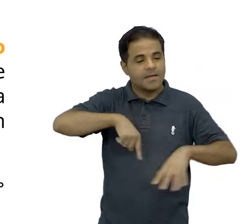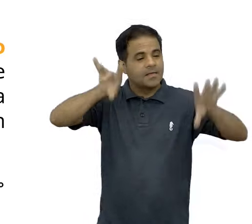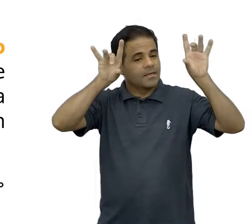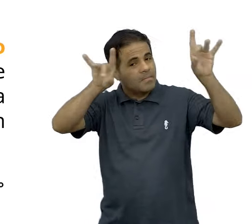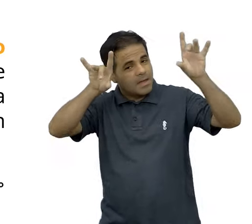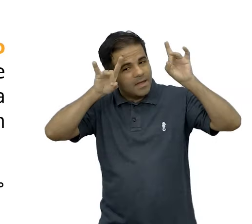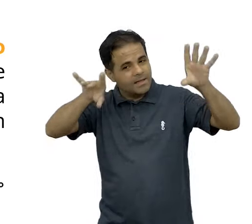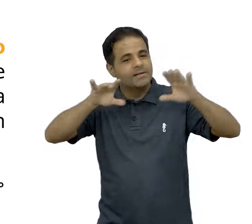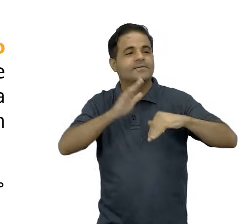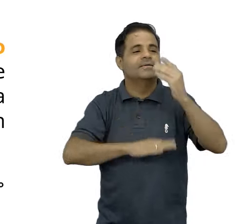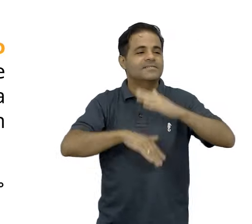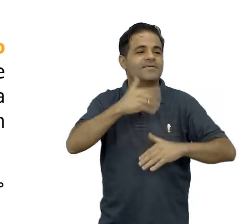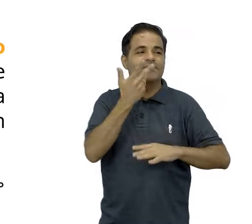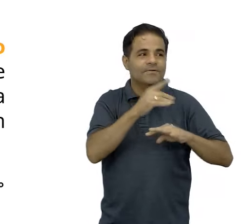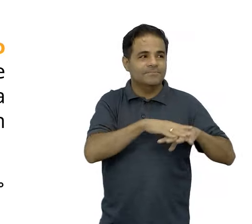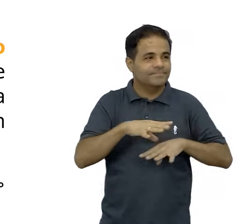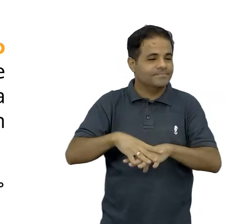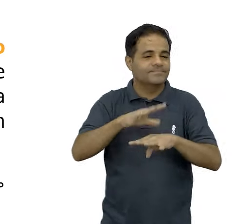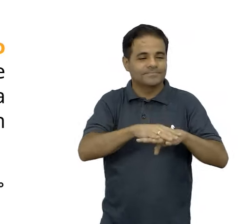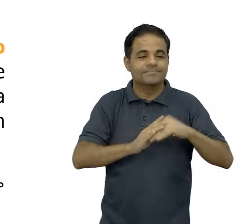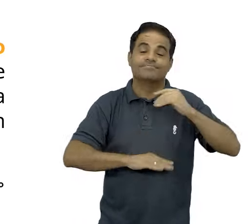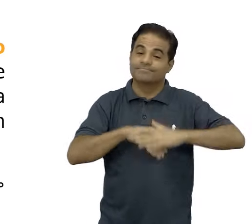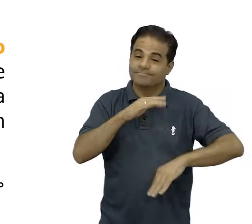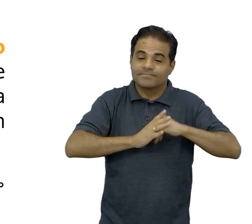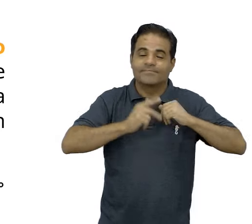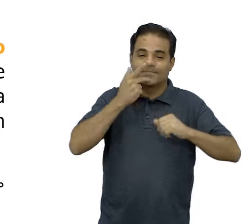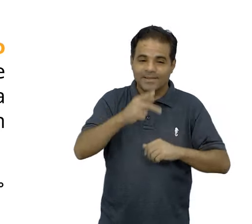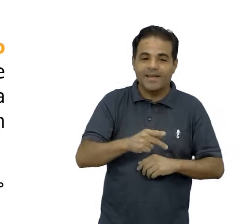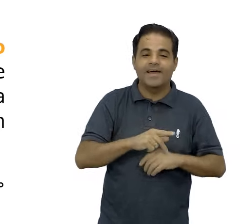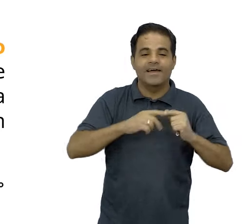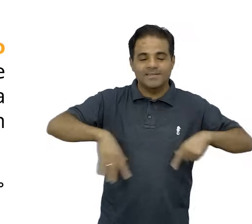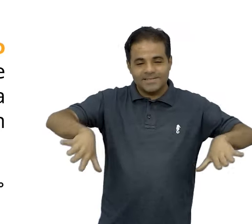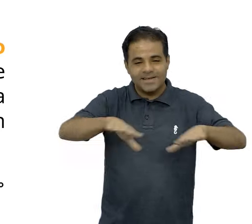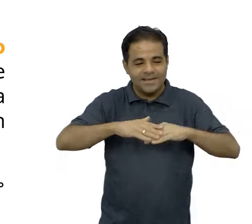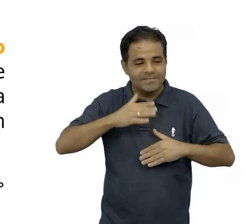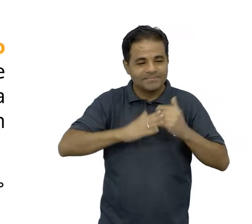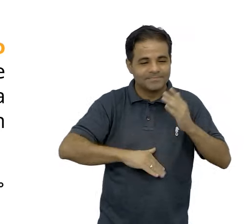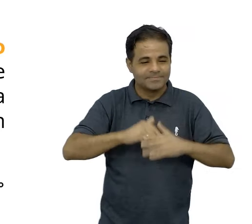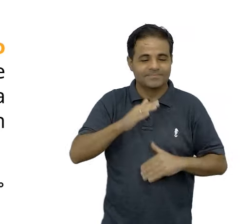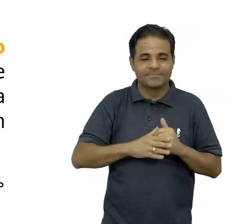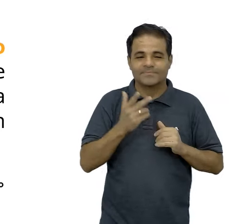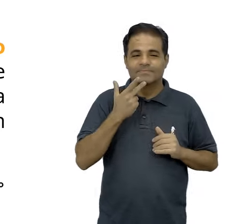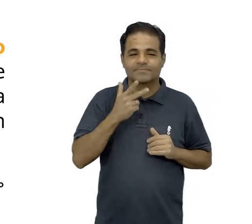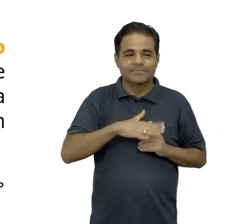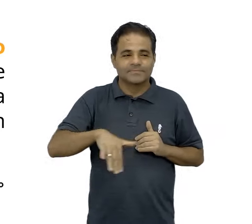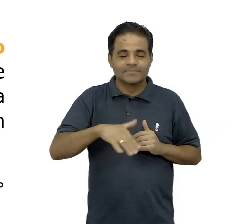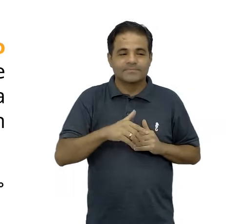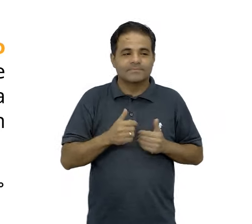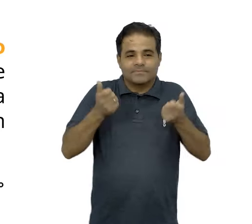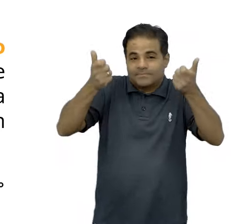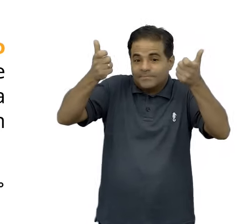especialmente a matemática, né. E a Secretaria da Educação, em conjunto com as escolas e os professores,